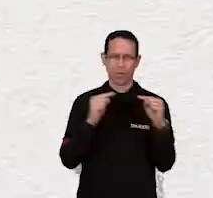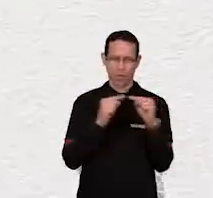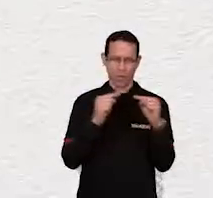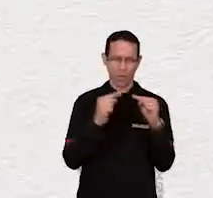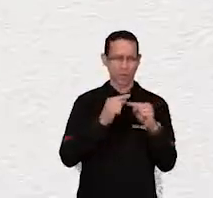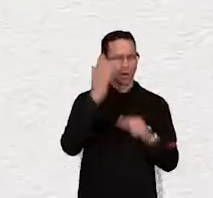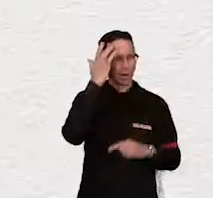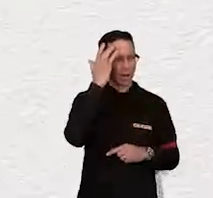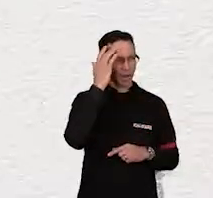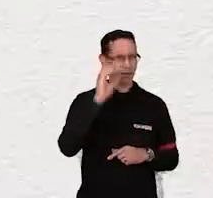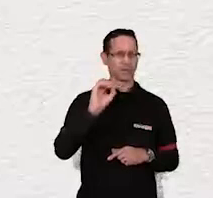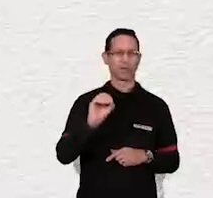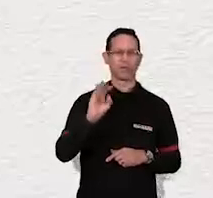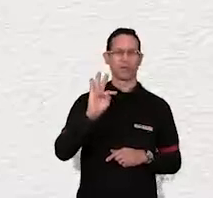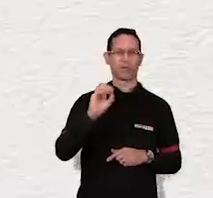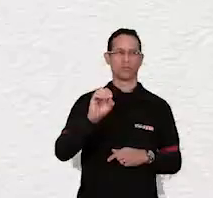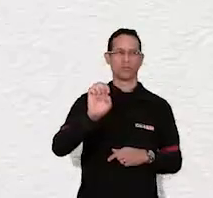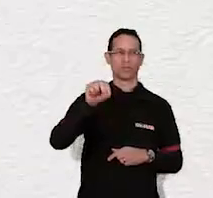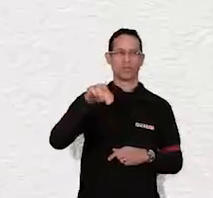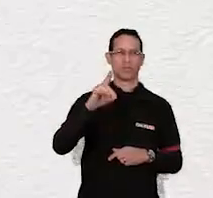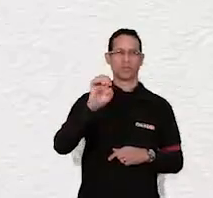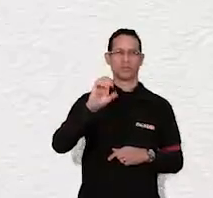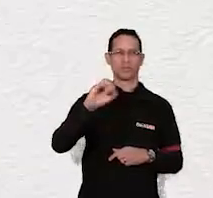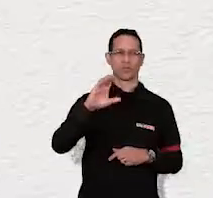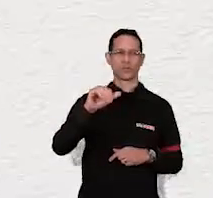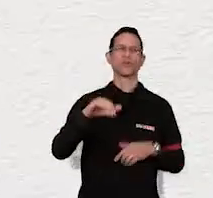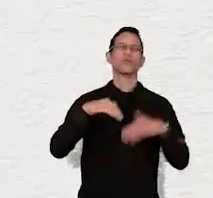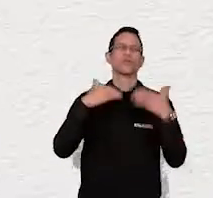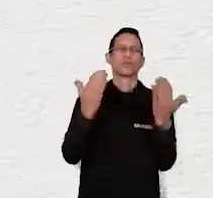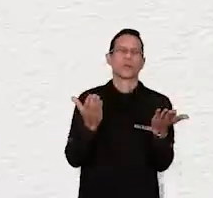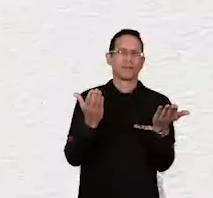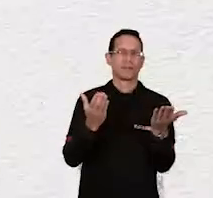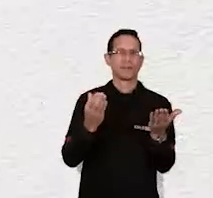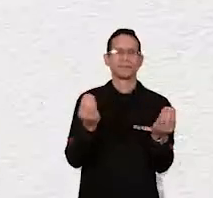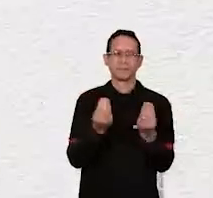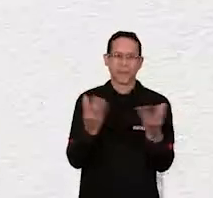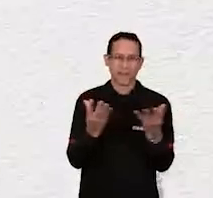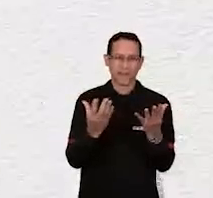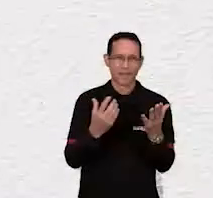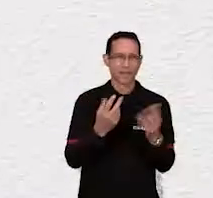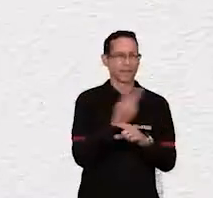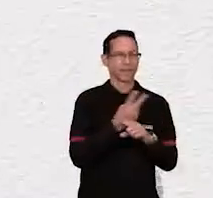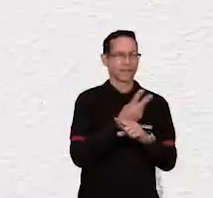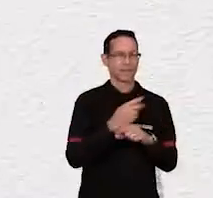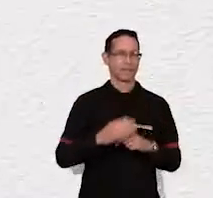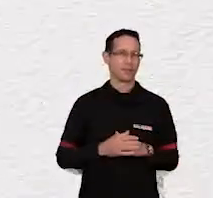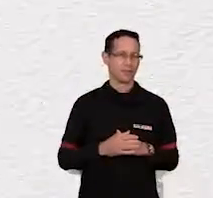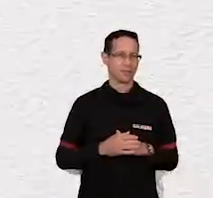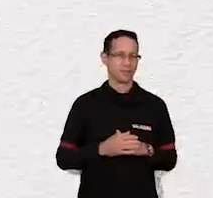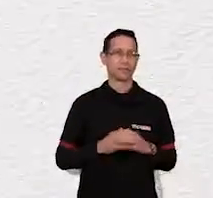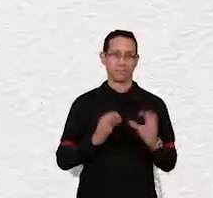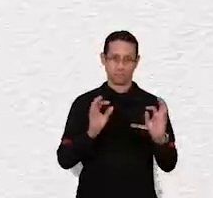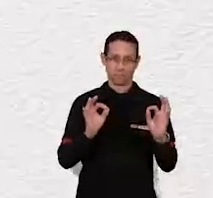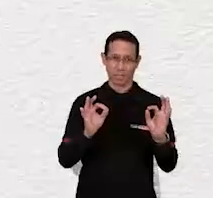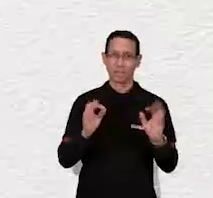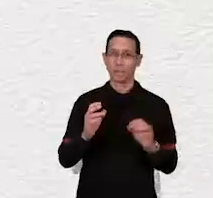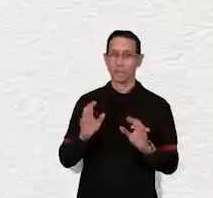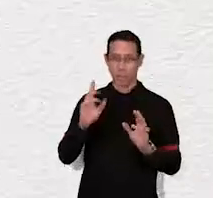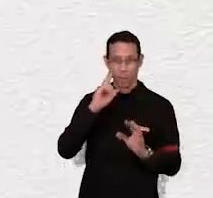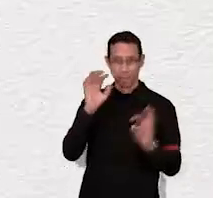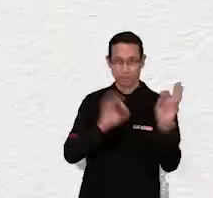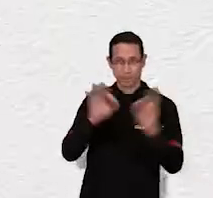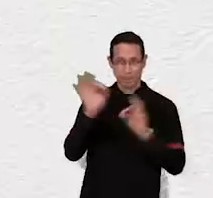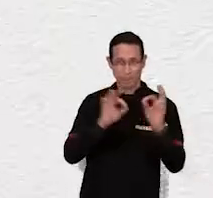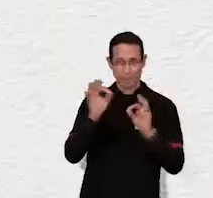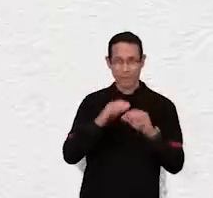nesses casos? Em quais situações e para que você faz? Você vai procurar o quê? Então, na verdade, assim, quando a gente estava montando, né, a